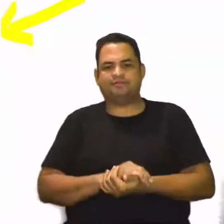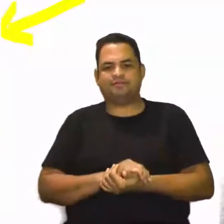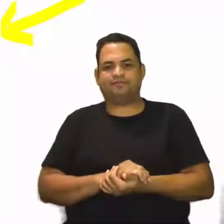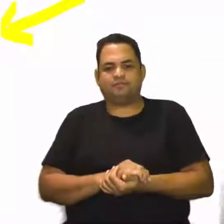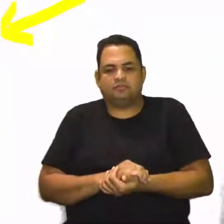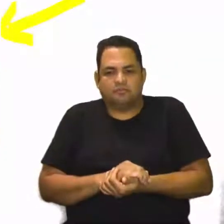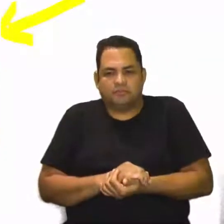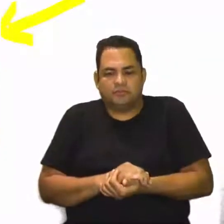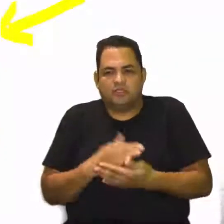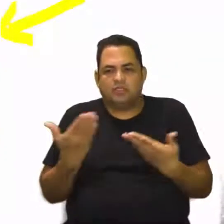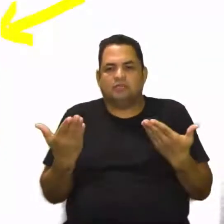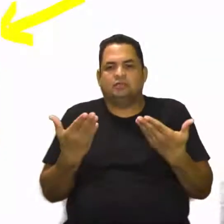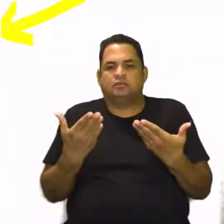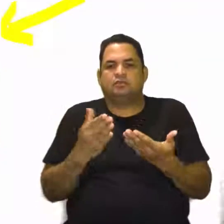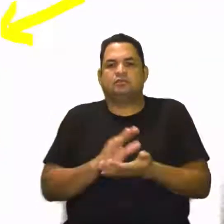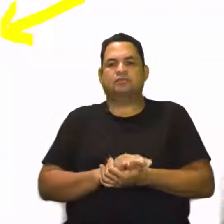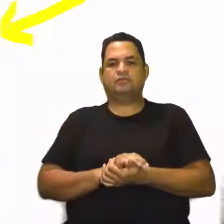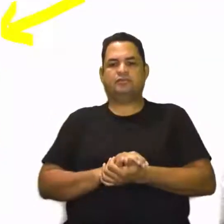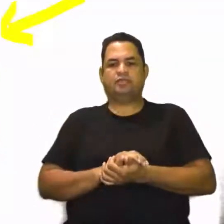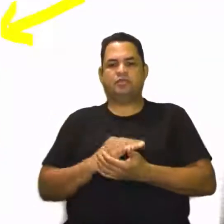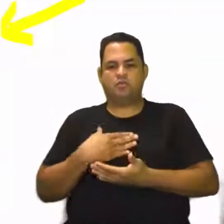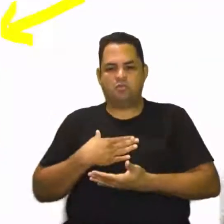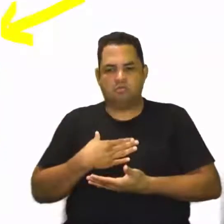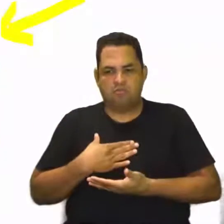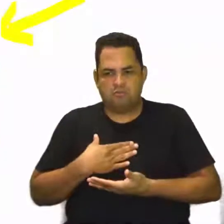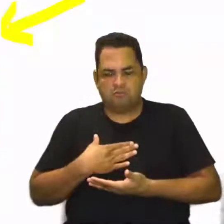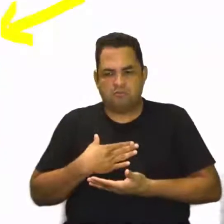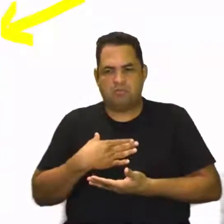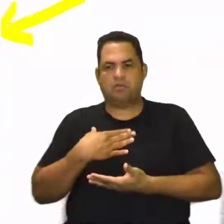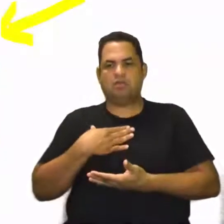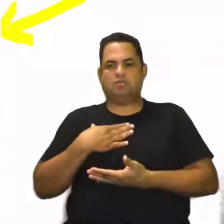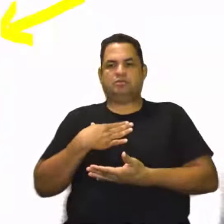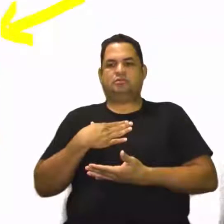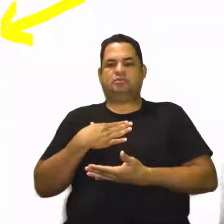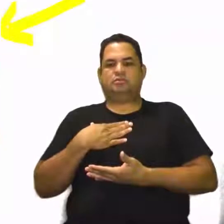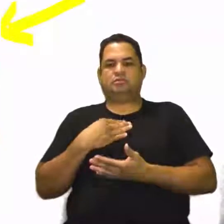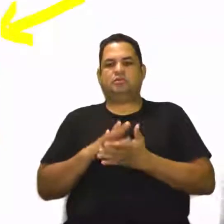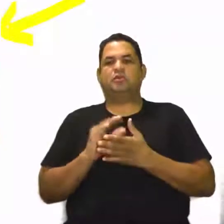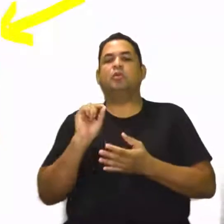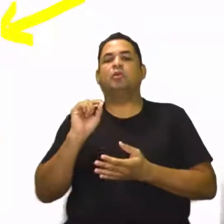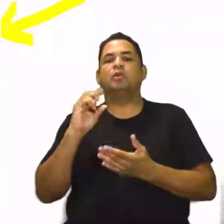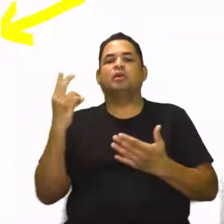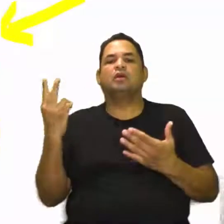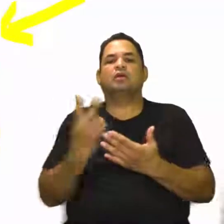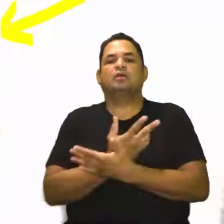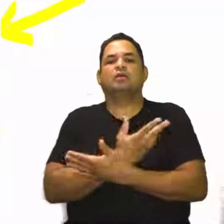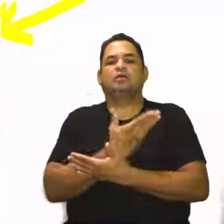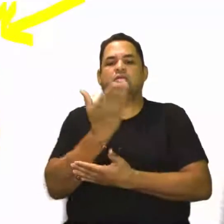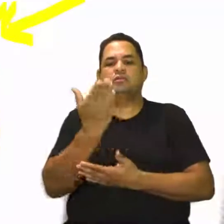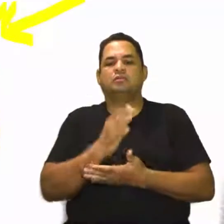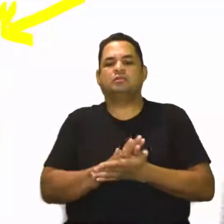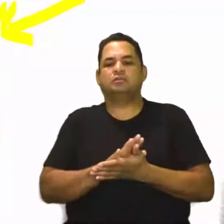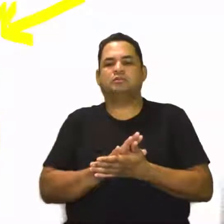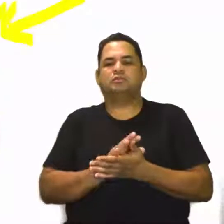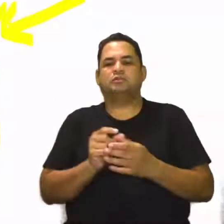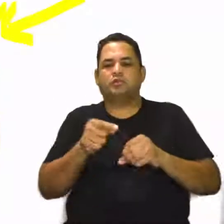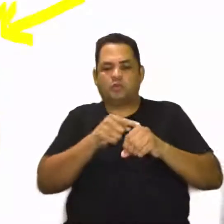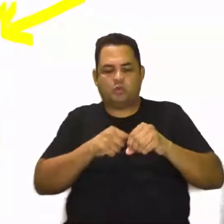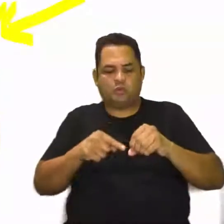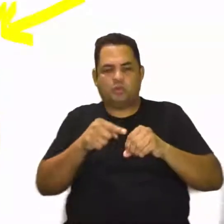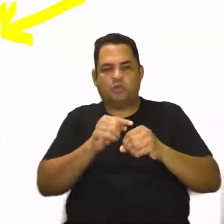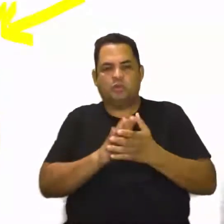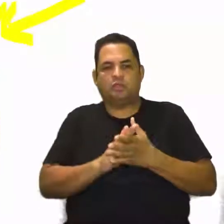Essa coluna, quando você tanto inclina para frente quanto para trás, o que vai acontecer com o seu